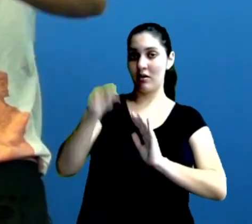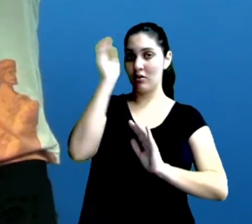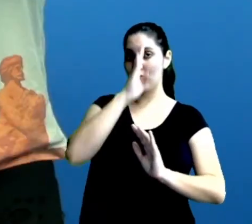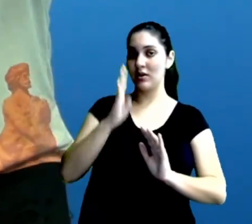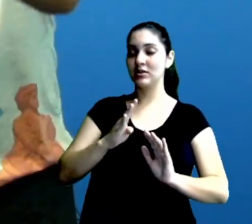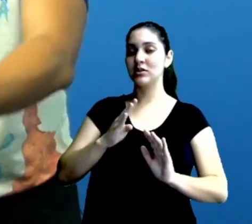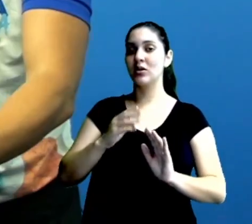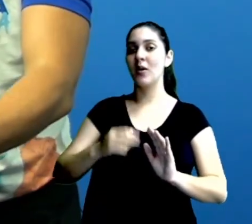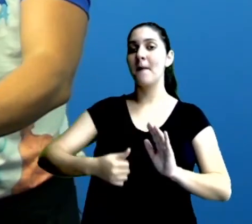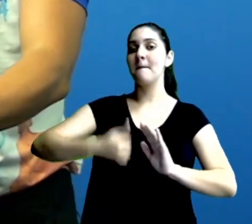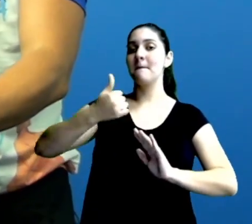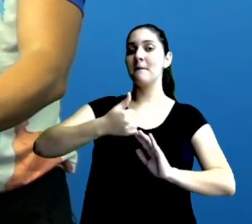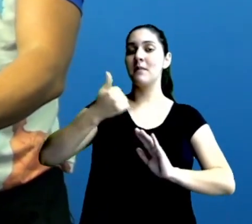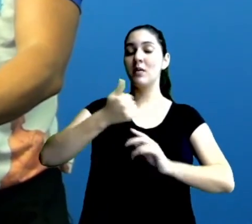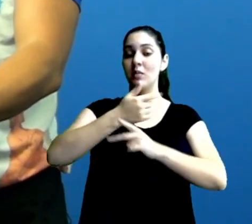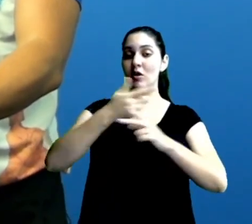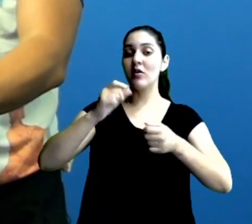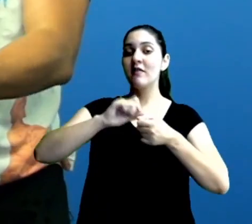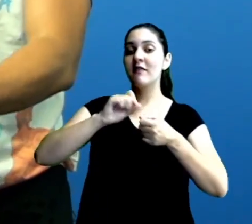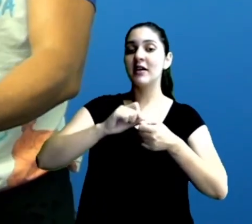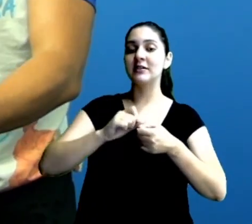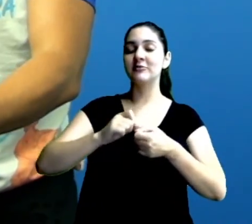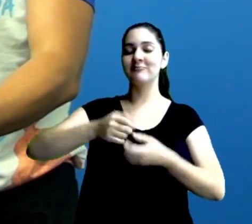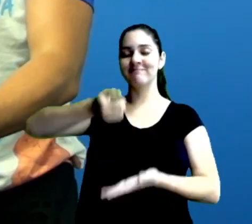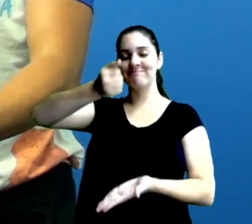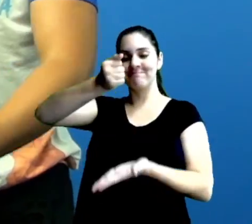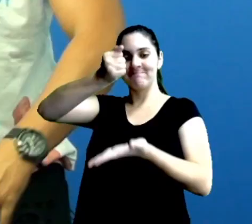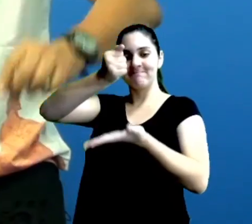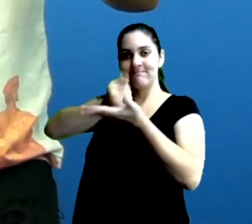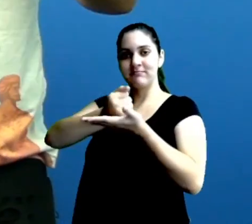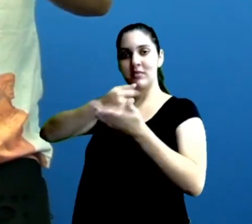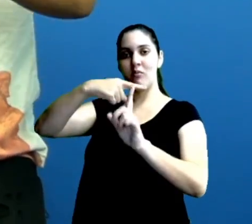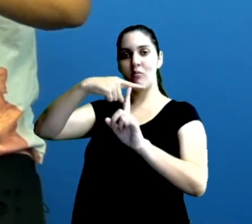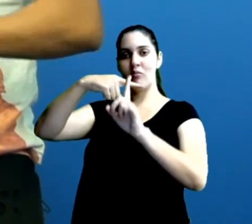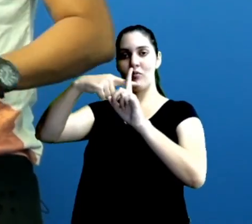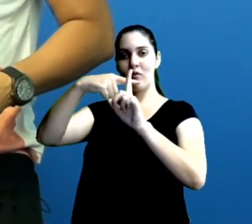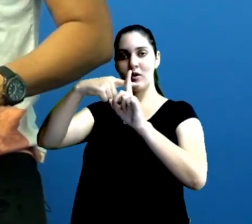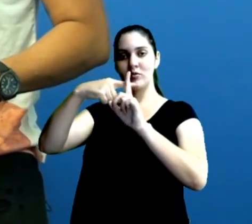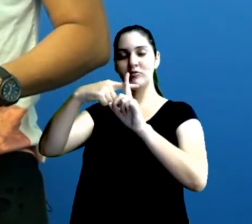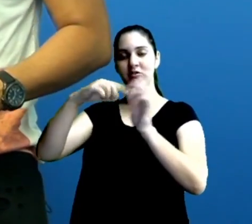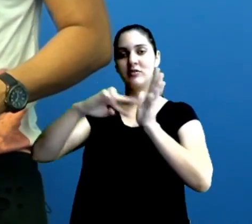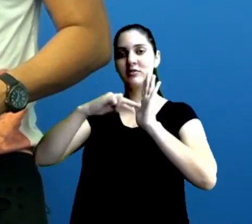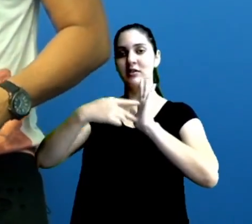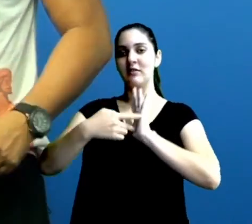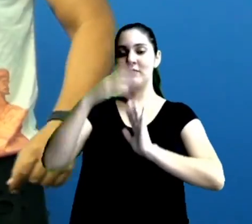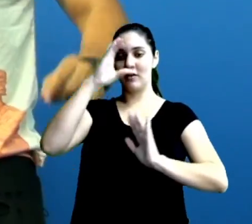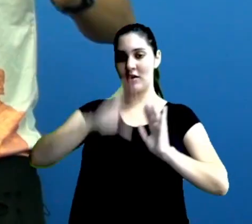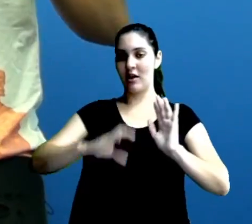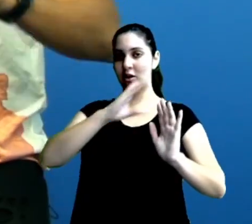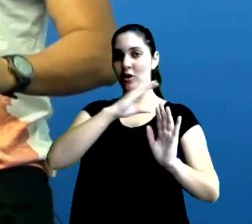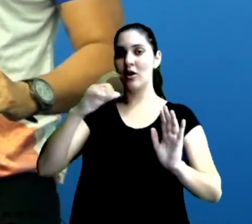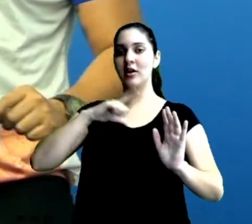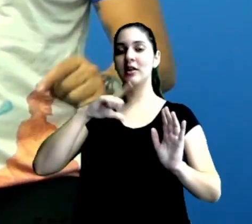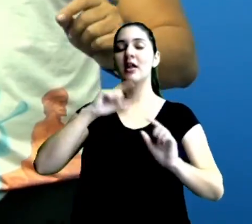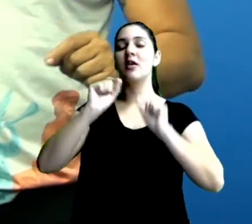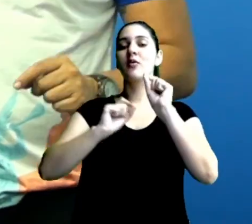que se faz? Crava uma cruz, símbolo da Igreja Católica, e reza primeiramente uma missa.